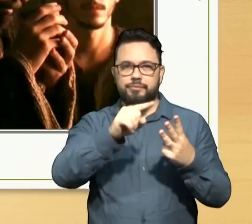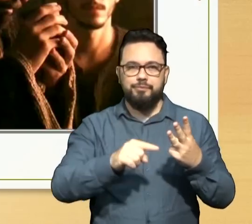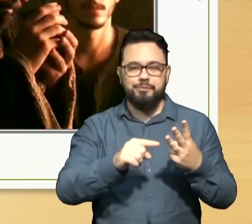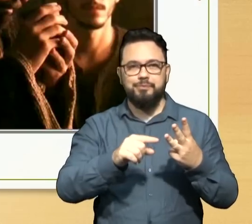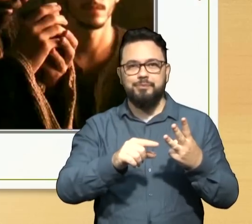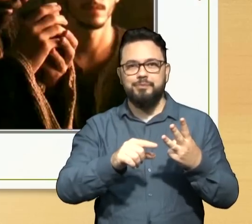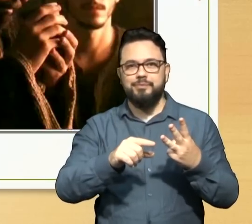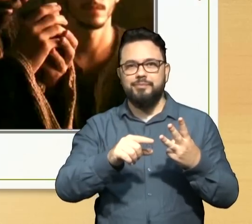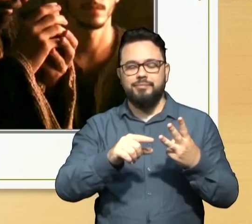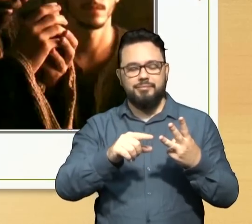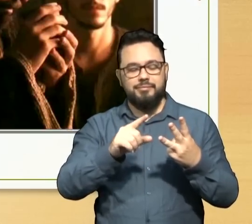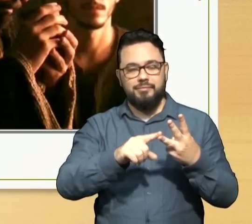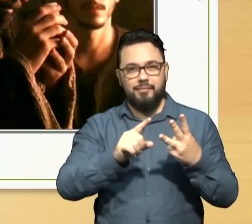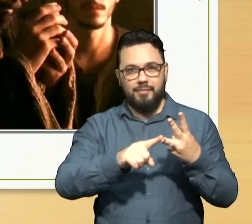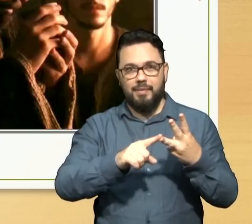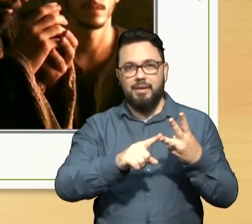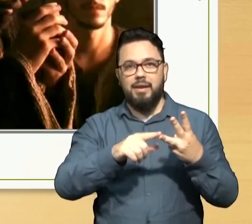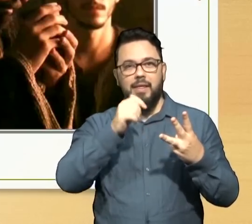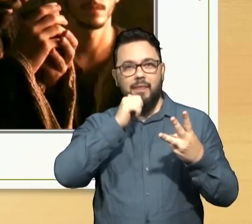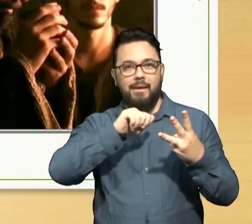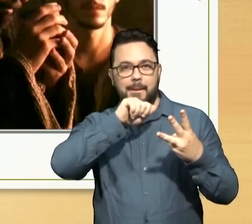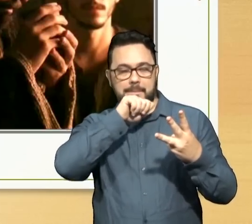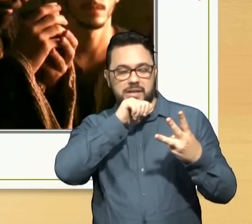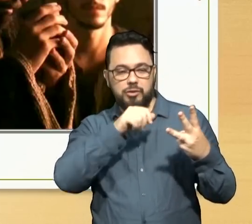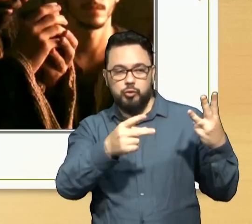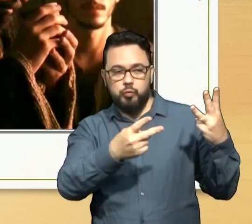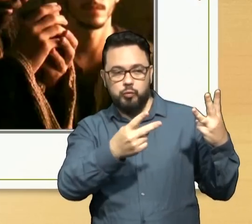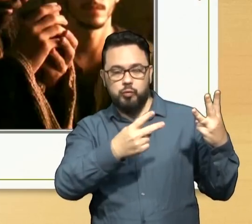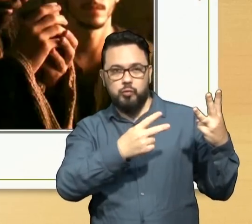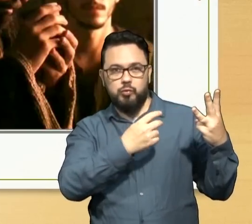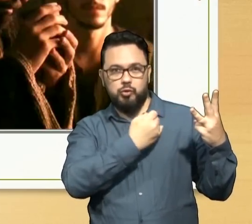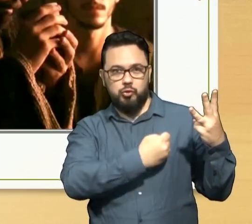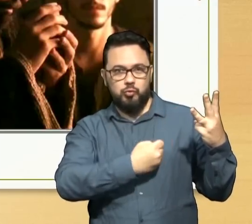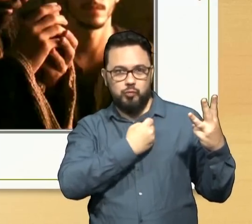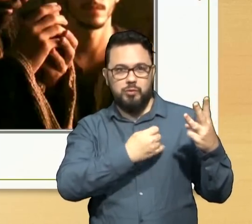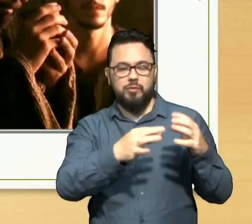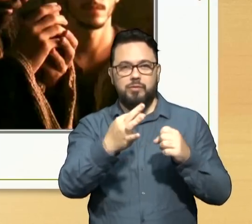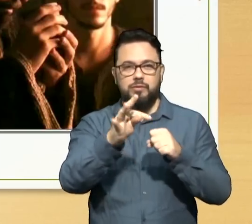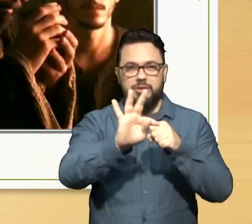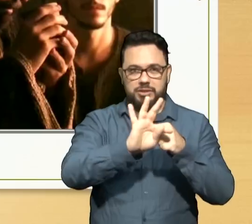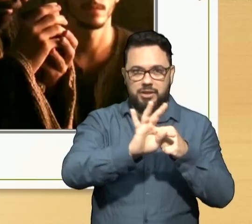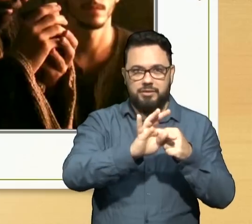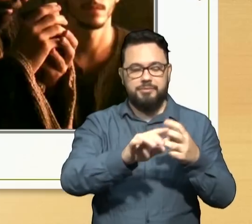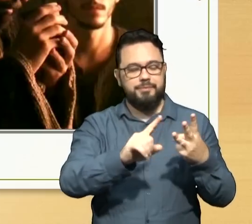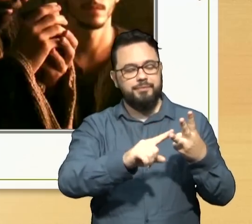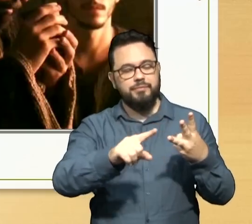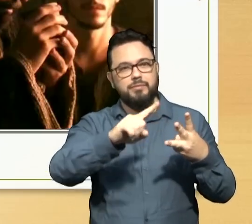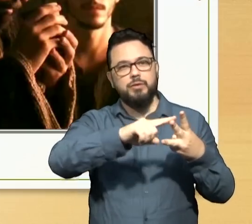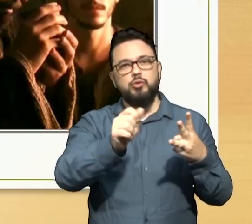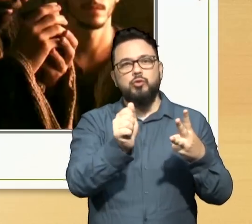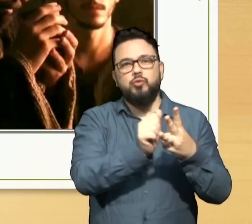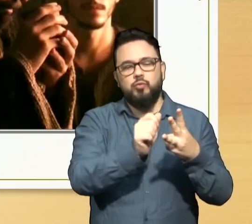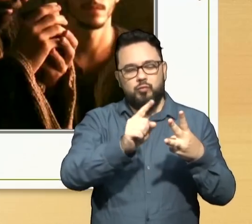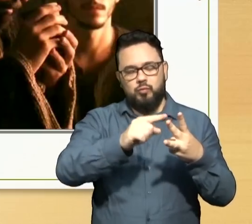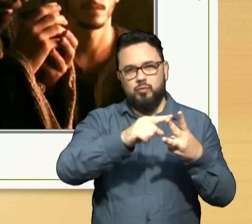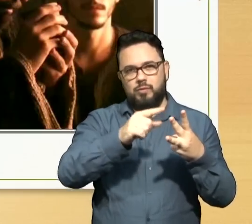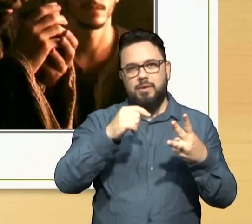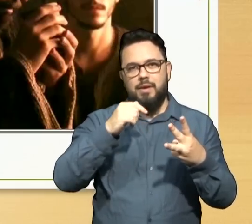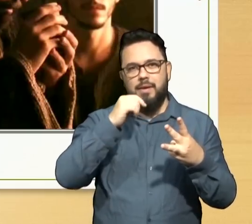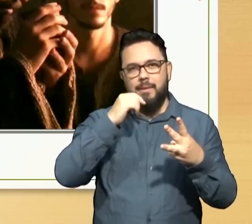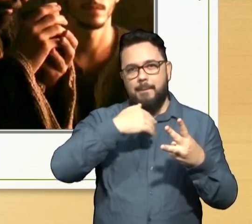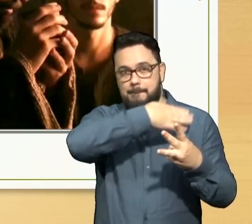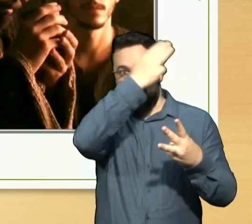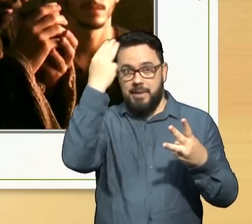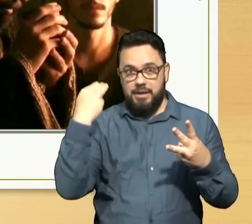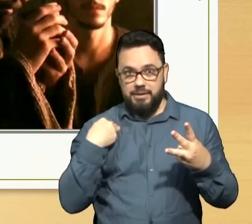Tiago e João então a mãe de Tiago e João estava Ao Pé da Cruz junto com a mãe de Jesus junto